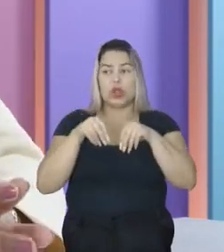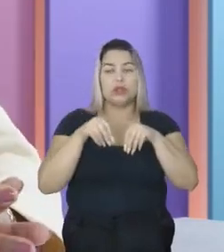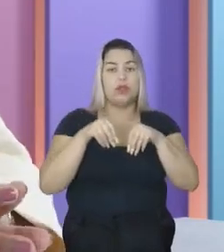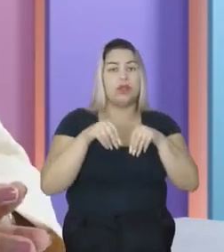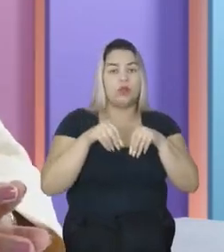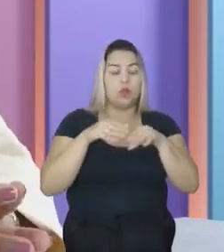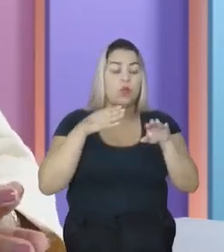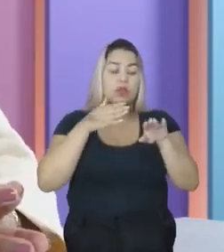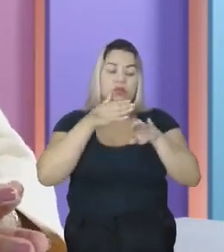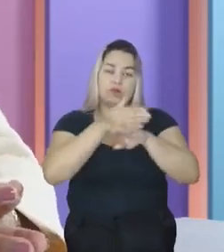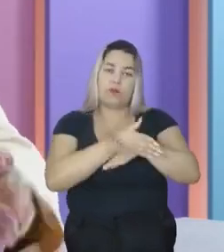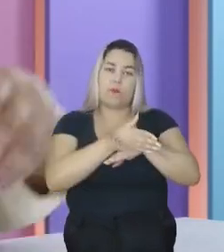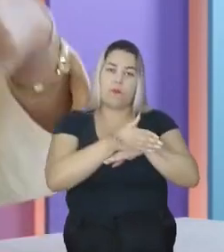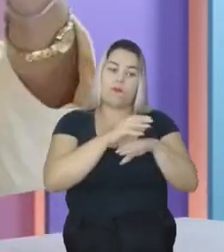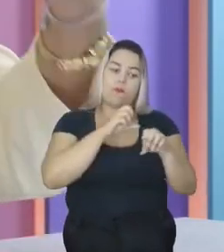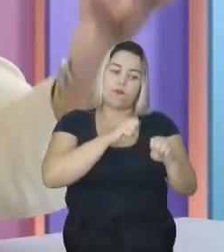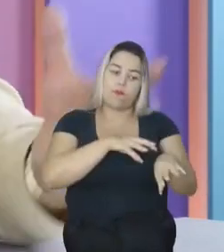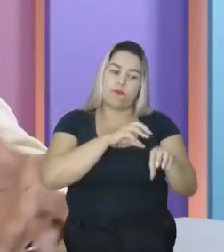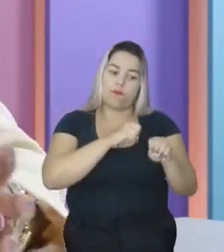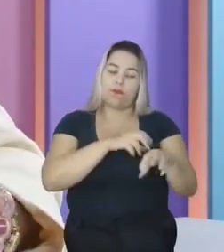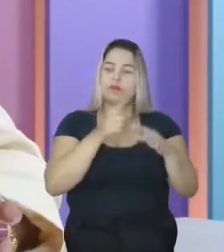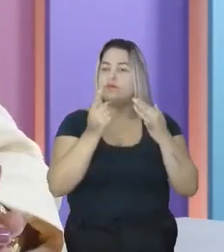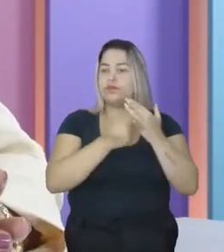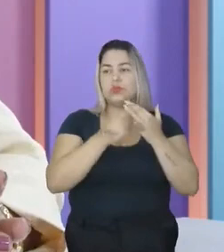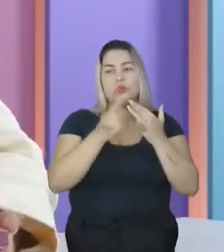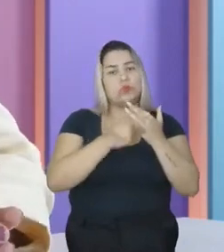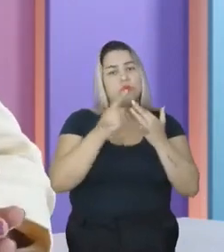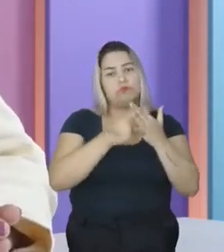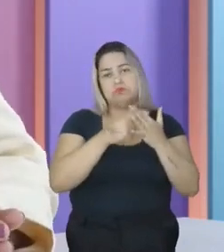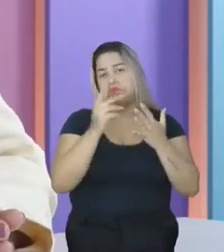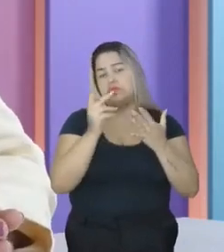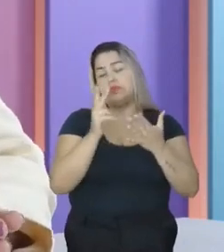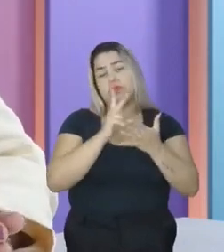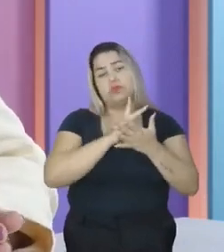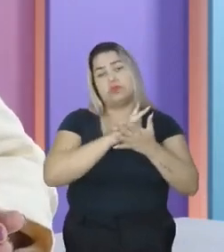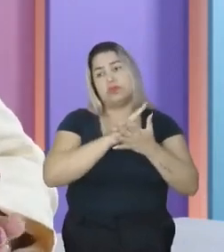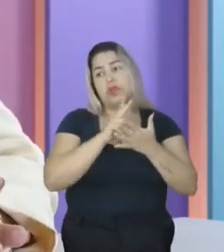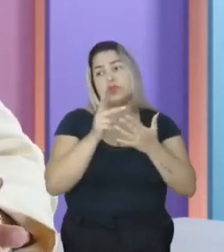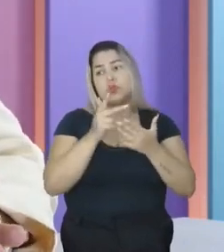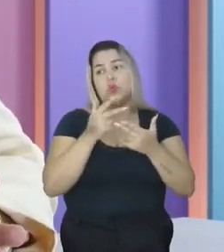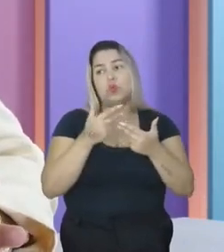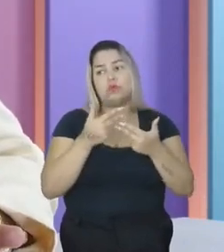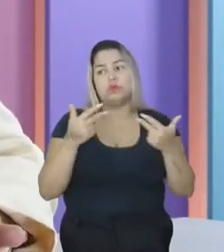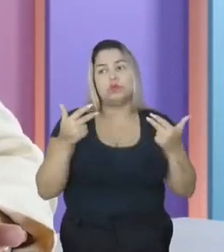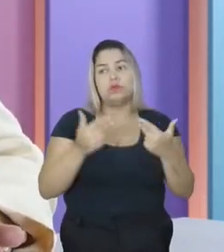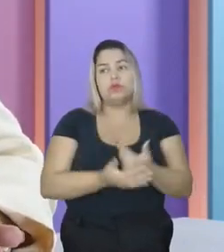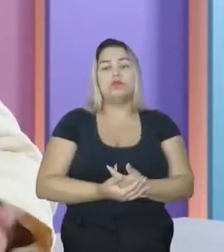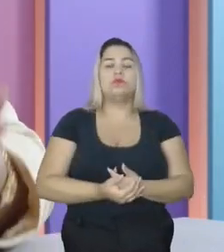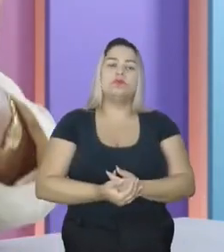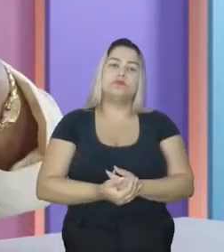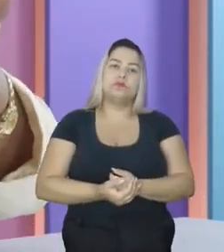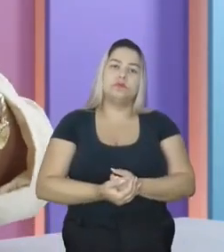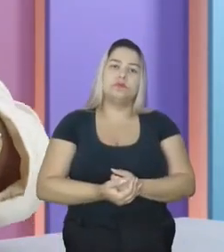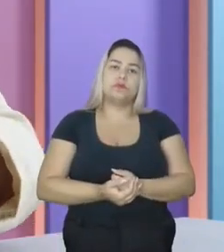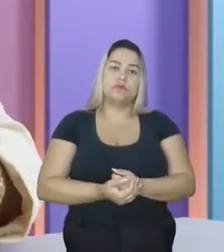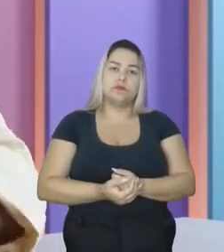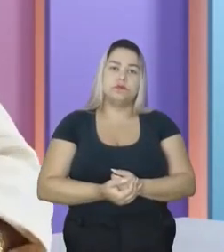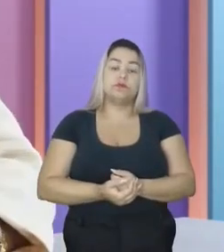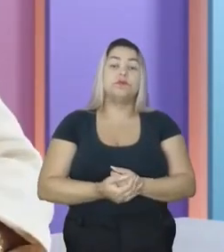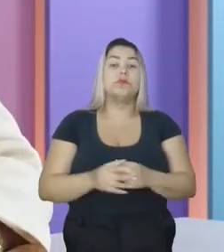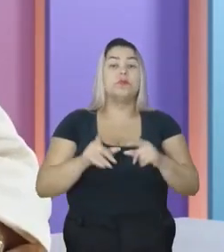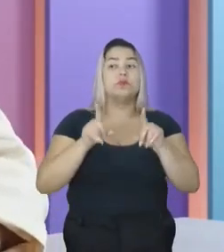de acesso à educação, entre tantas outras, né? E isso levou